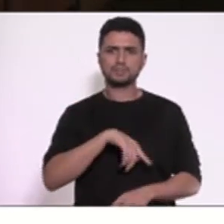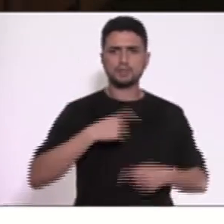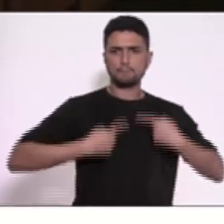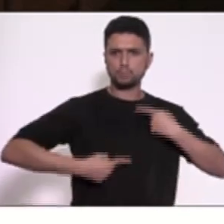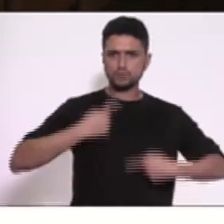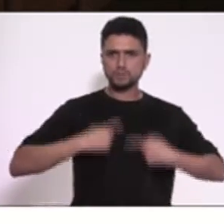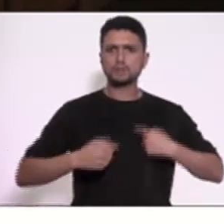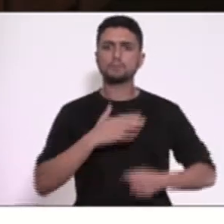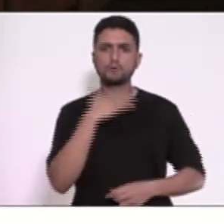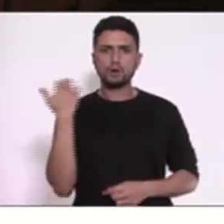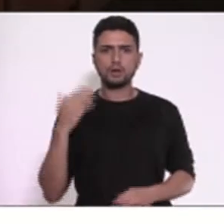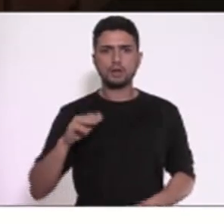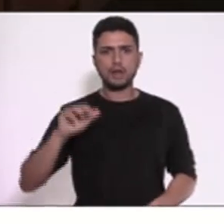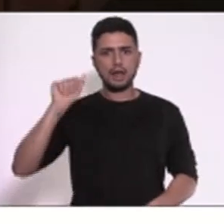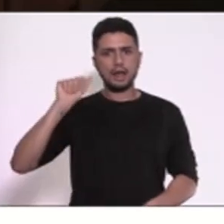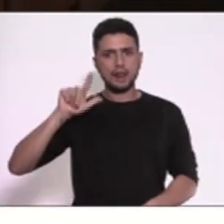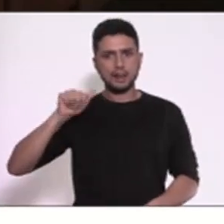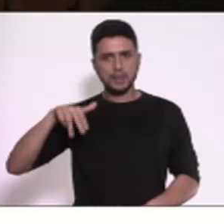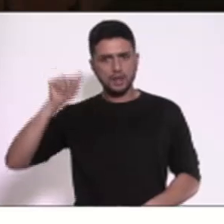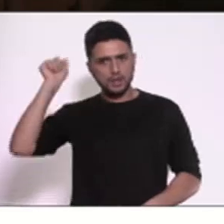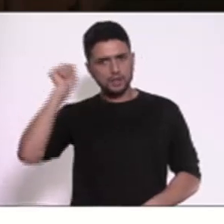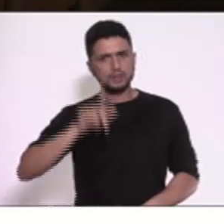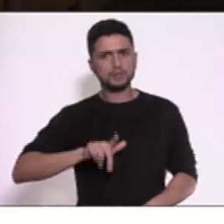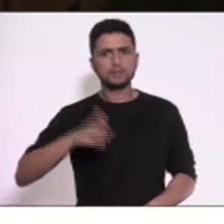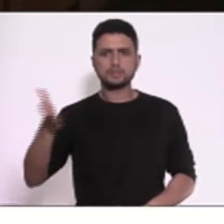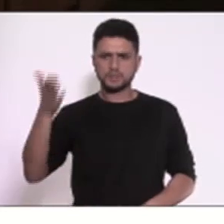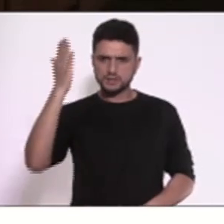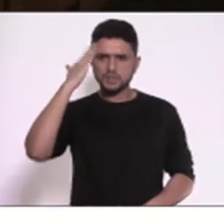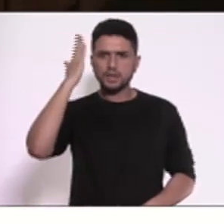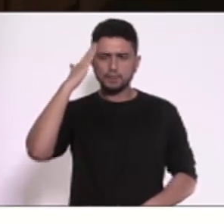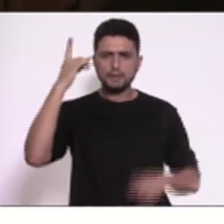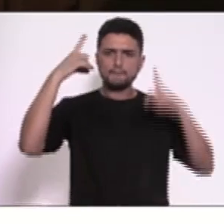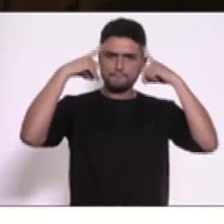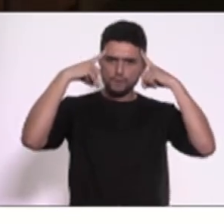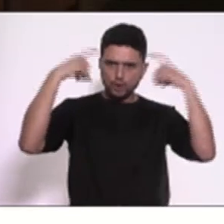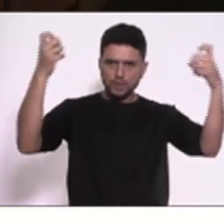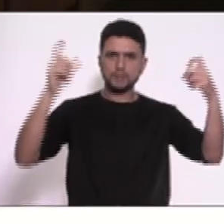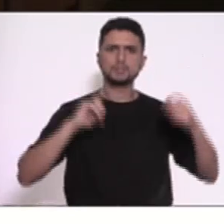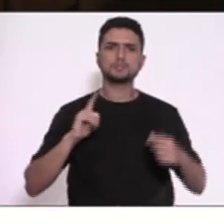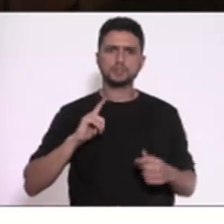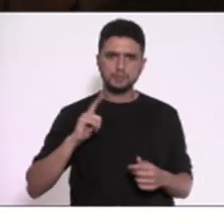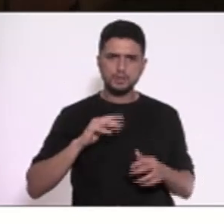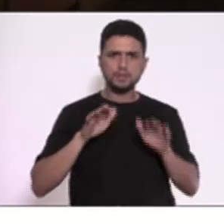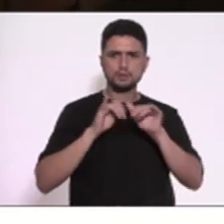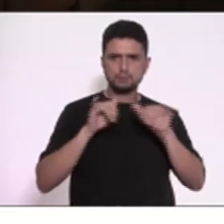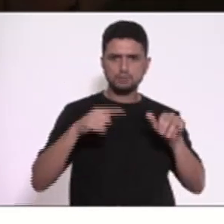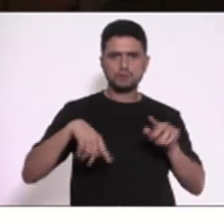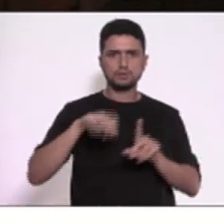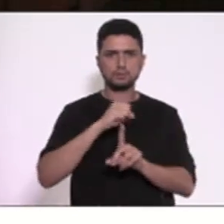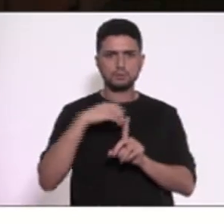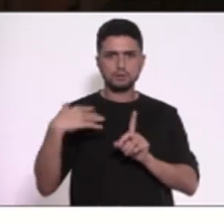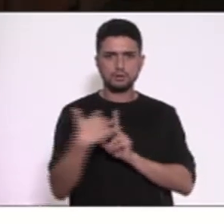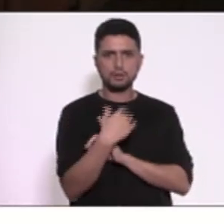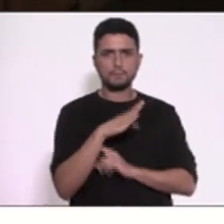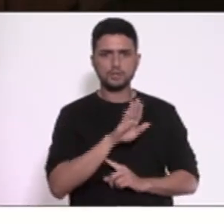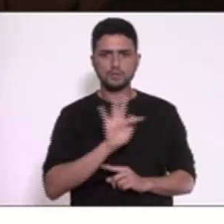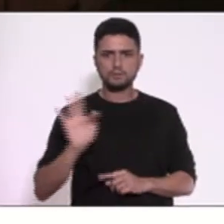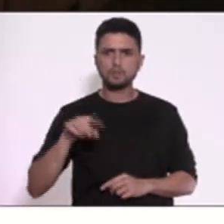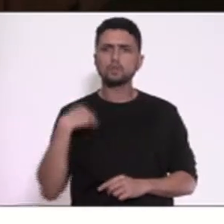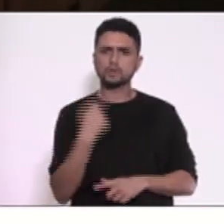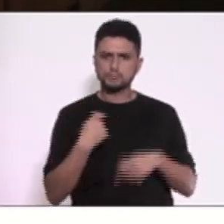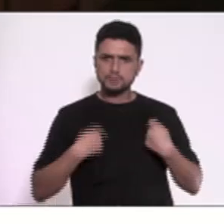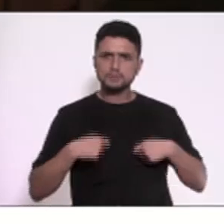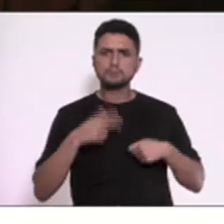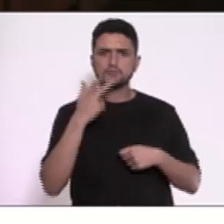Lana certamente deva estar ali ciente dessa rotina de violência da Baixada Fluminense. Então, nós precisamos, sim, falar